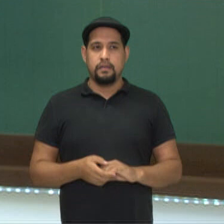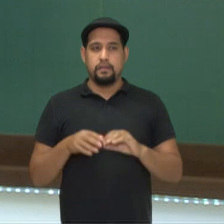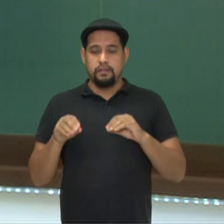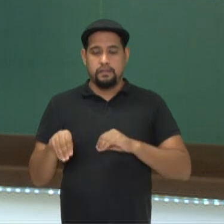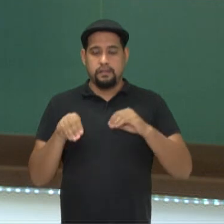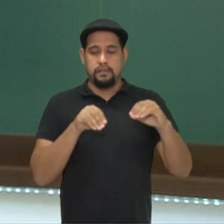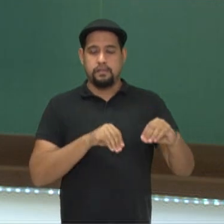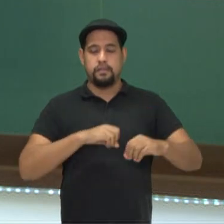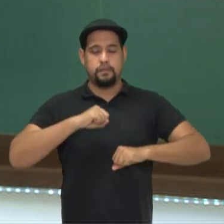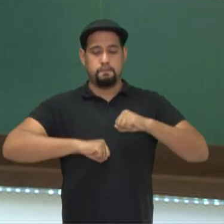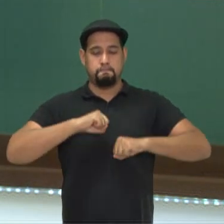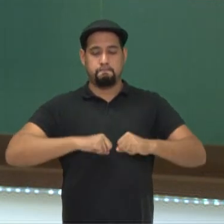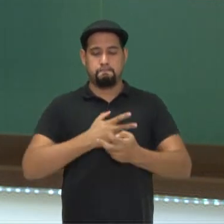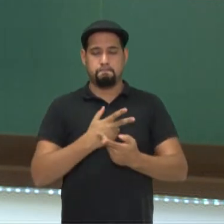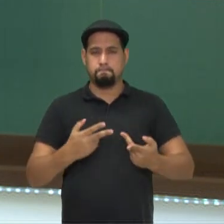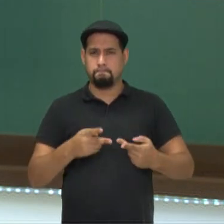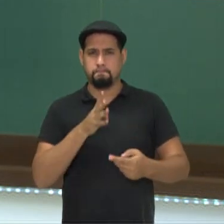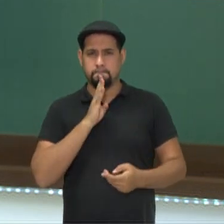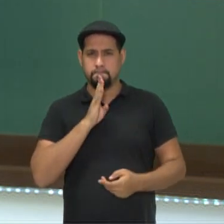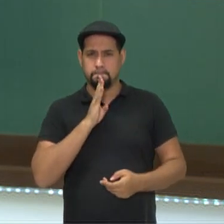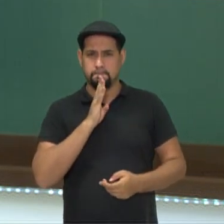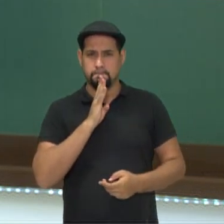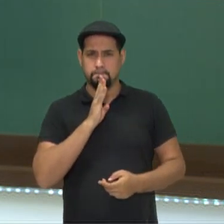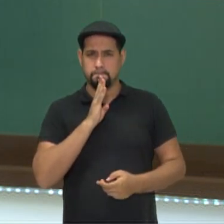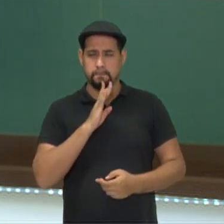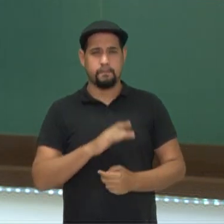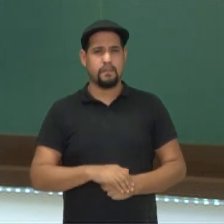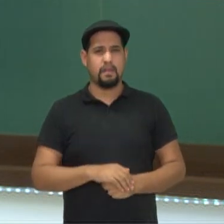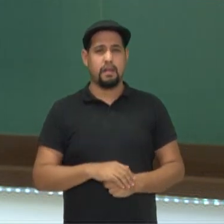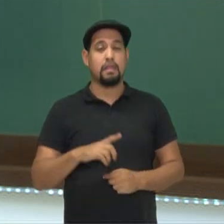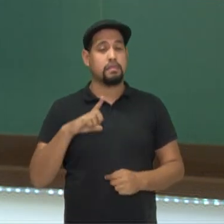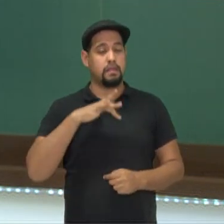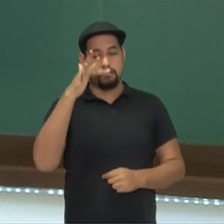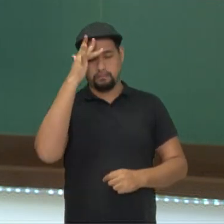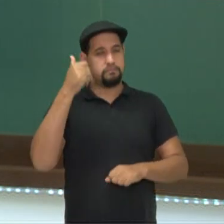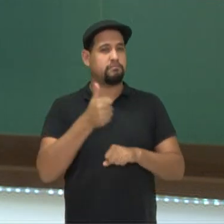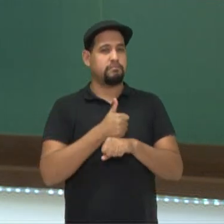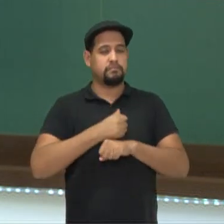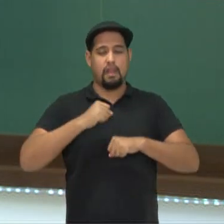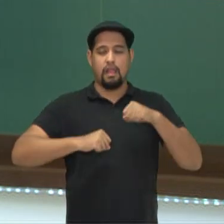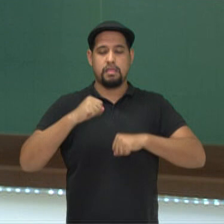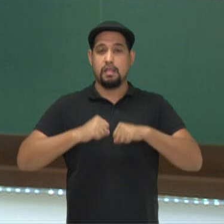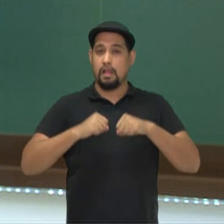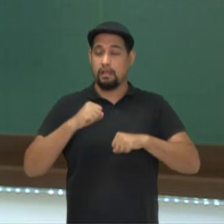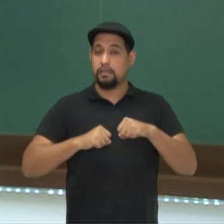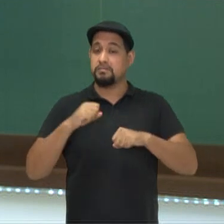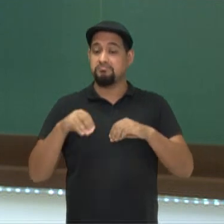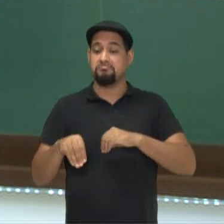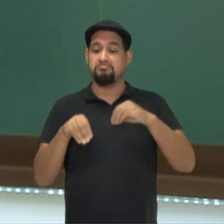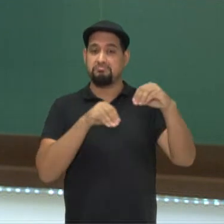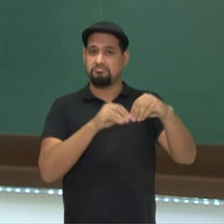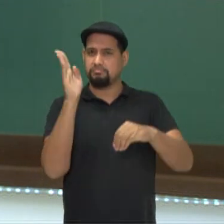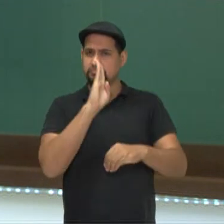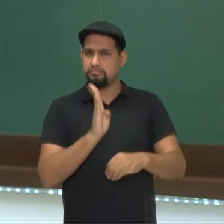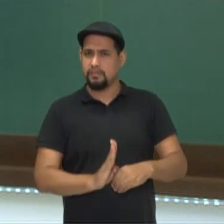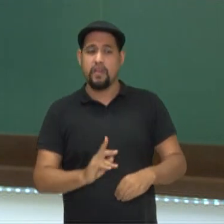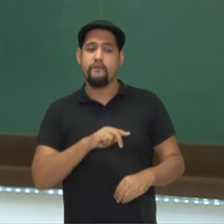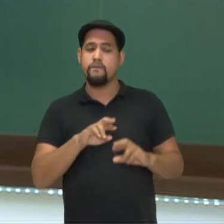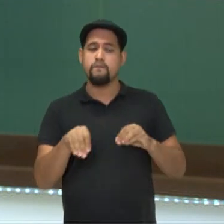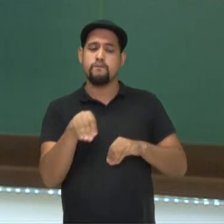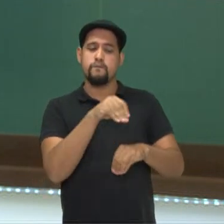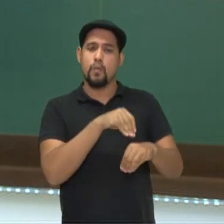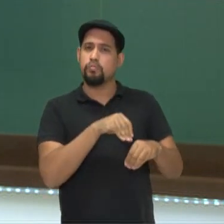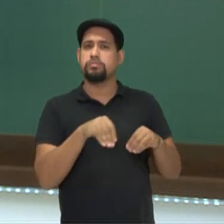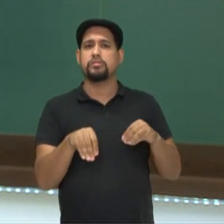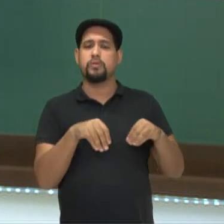Migração nos esportes. Você já ouviu falar disso? Atletas que saem aqui do Brasil para ir lá para outro país,